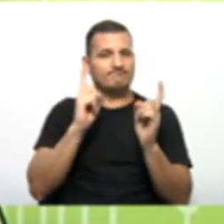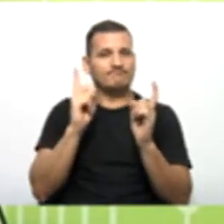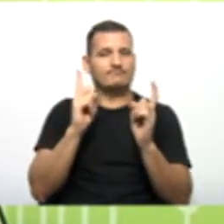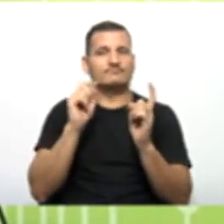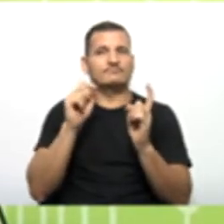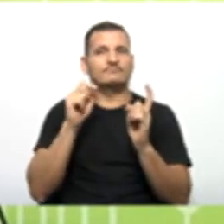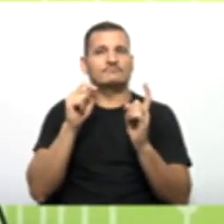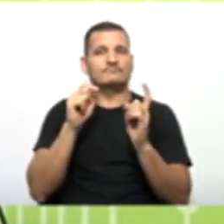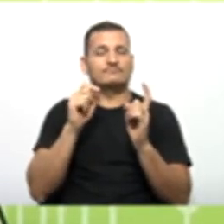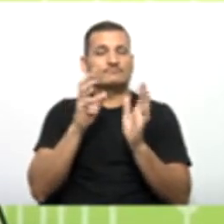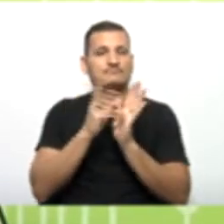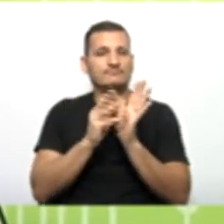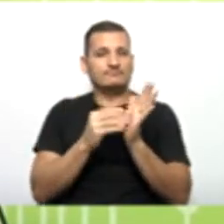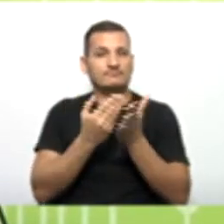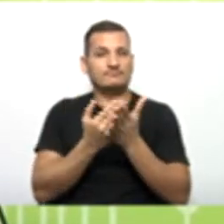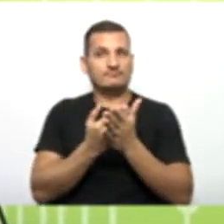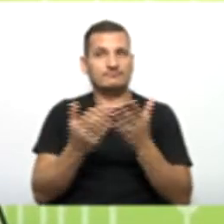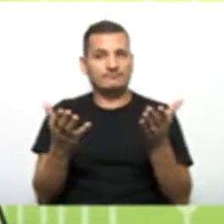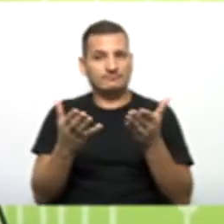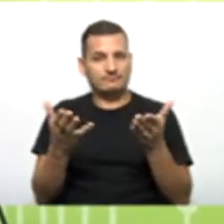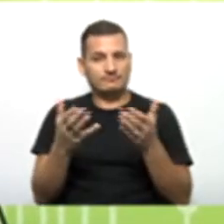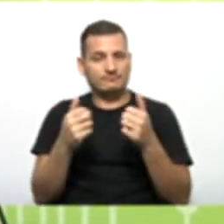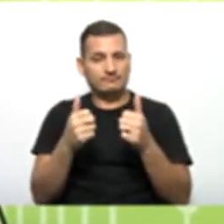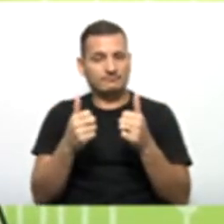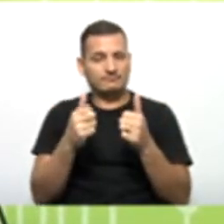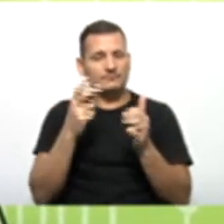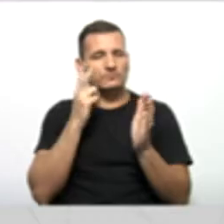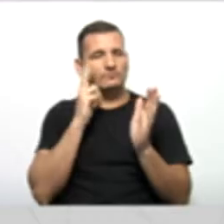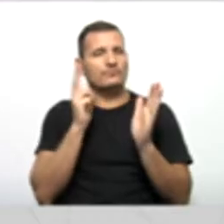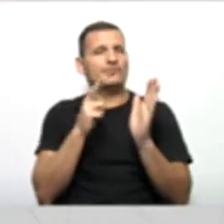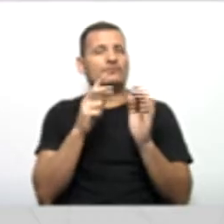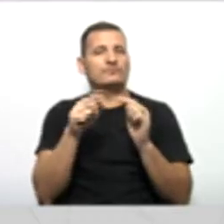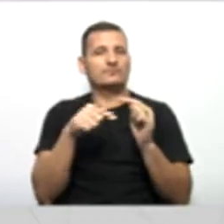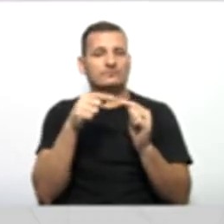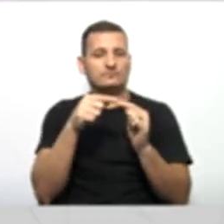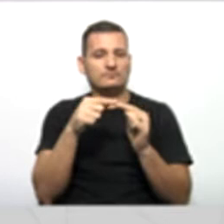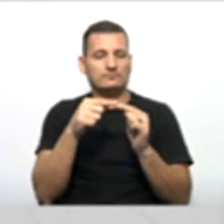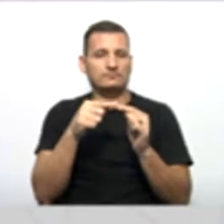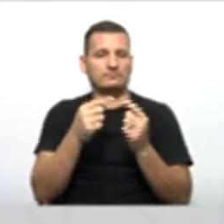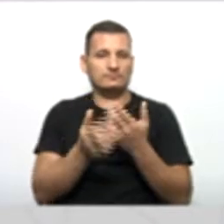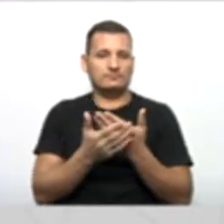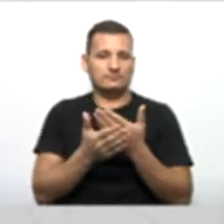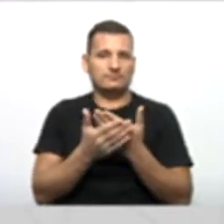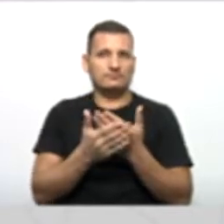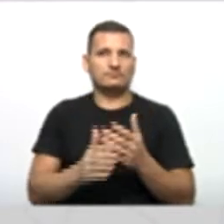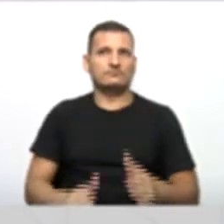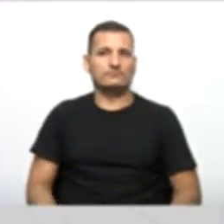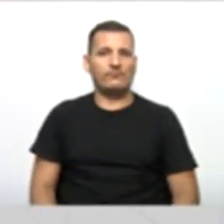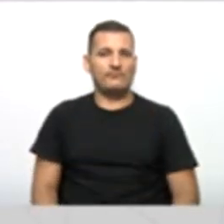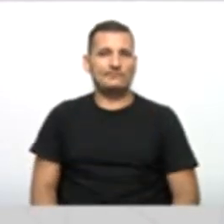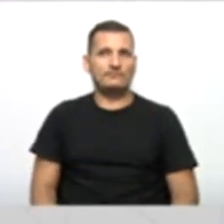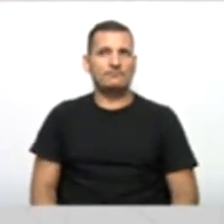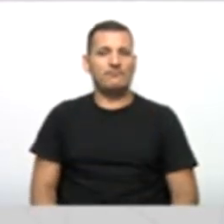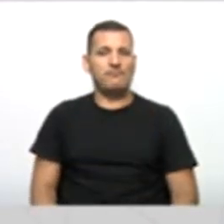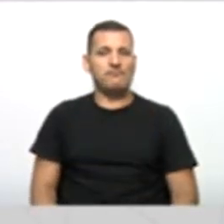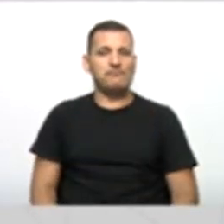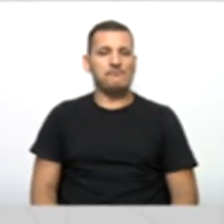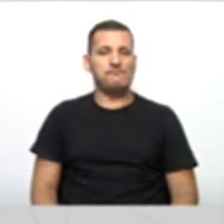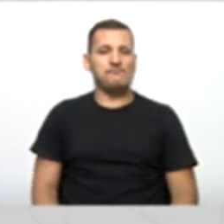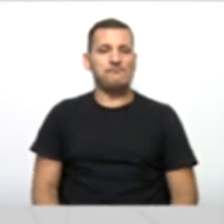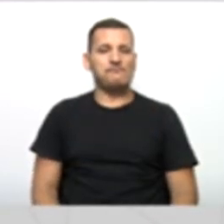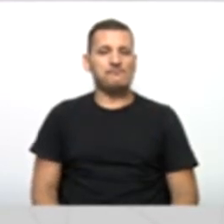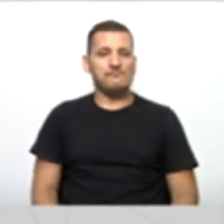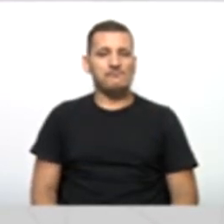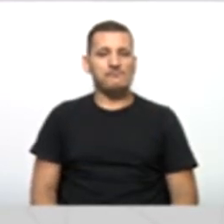conteúdo da nossa aula de hoje está bom ver o nosso objetivo da aula de hoje bom vou ativar aqui a